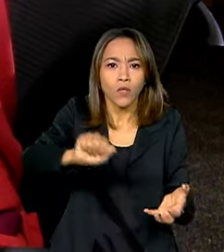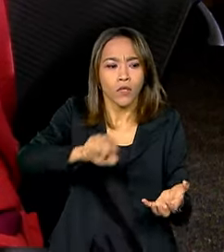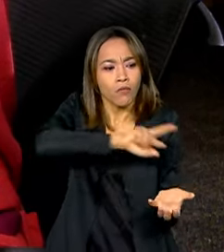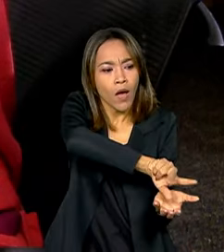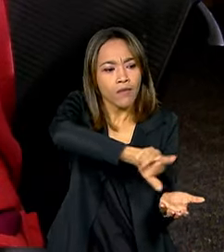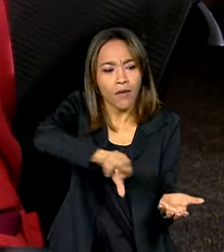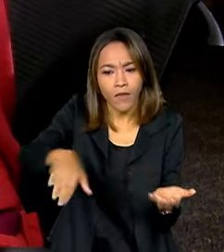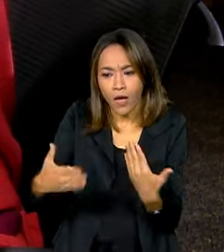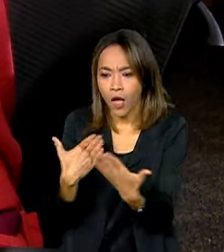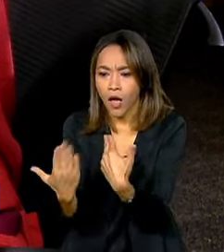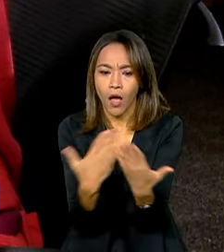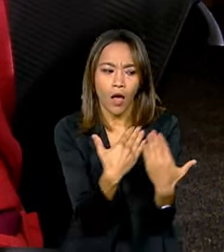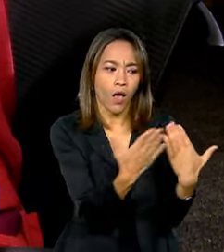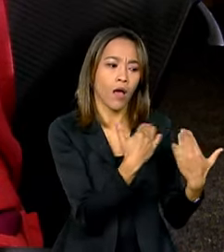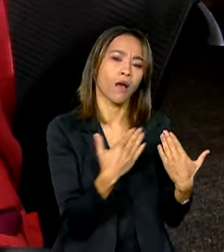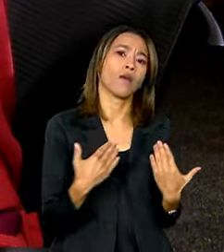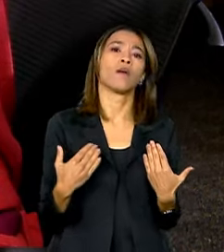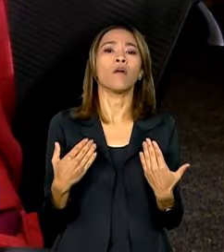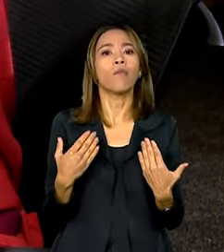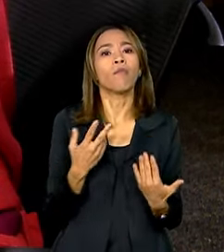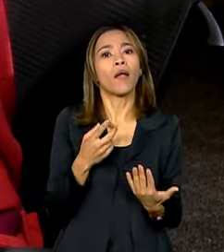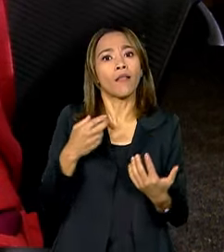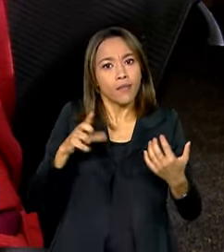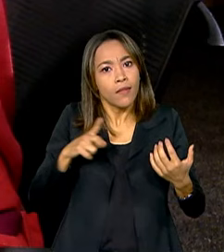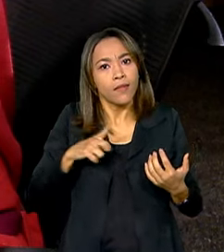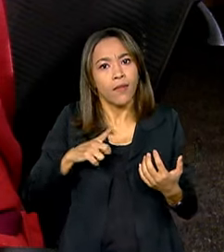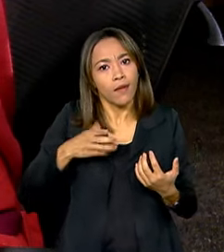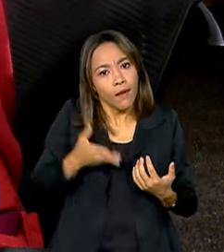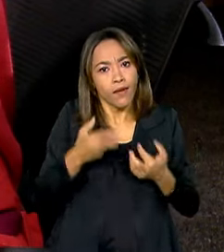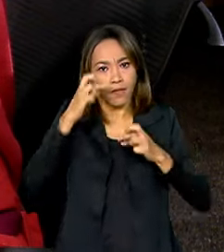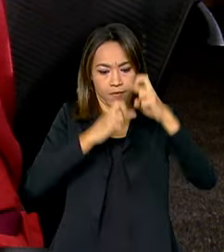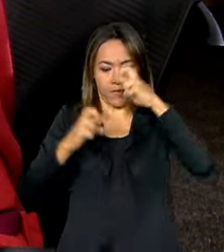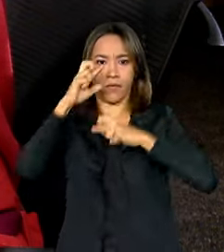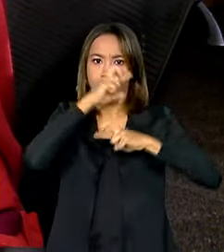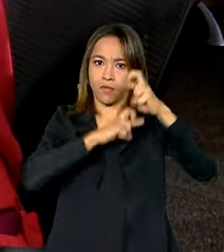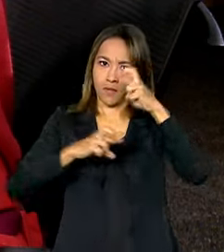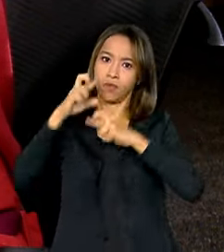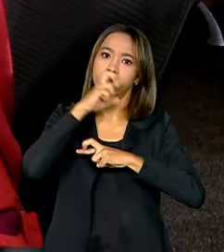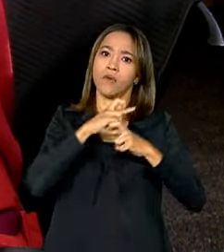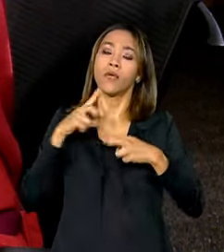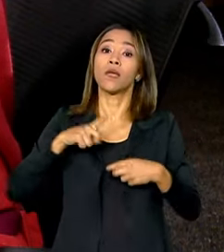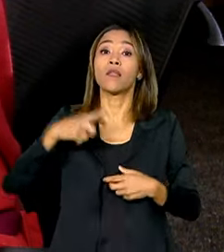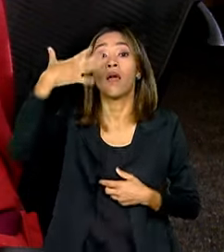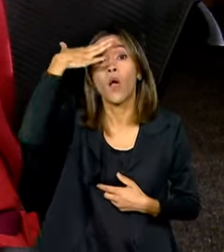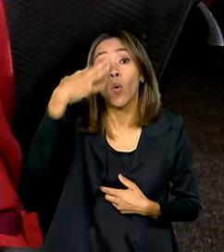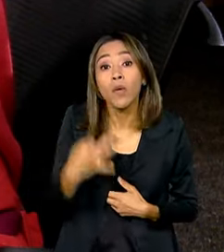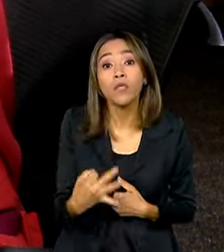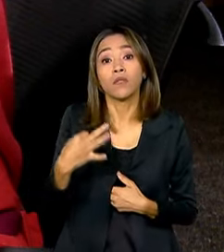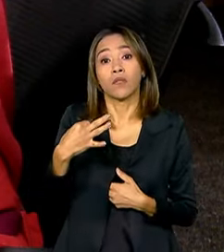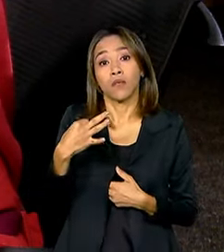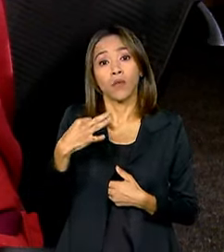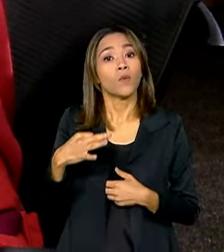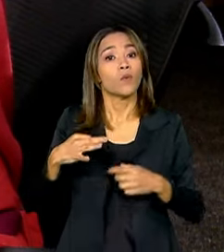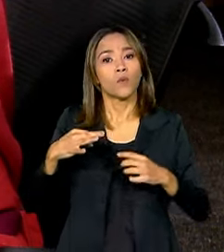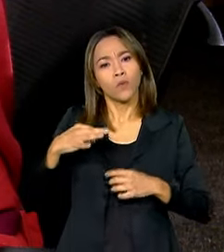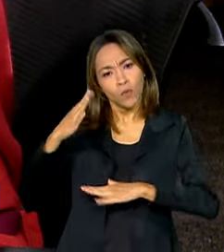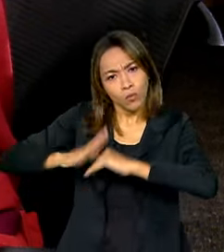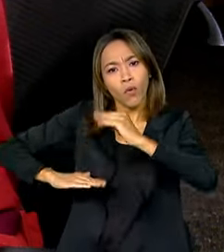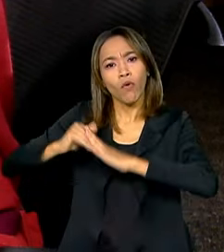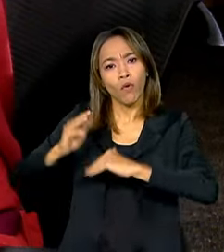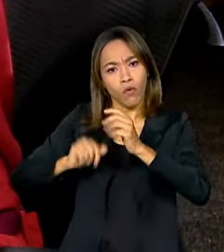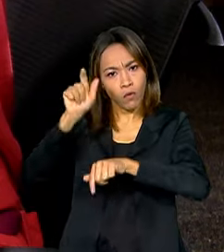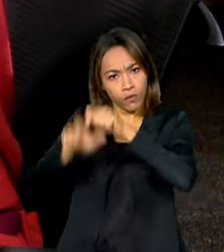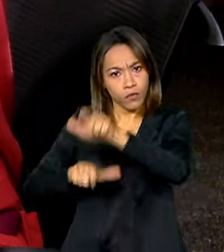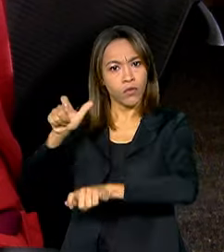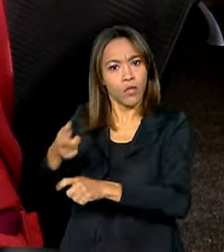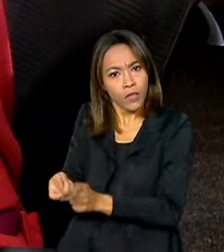de forma em que haja uma participação e uma compreensão grande dos pescadores.